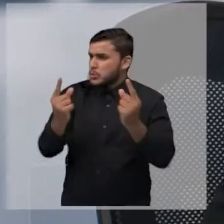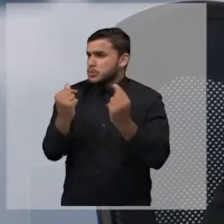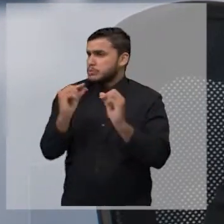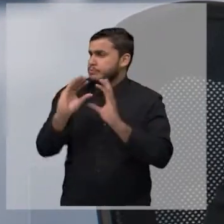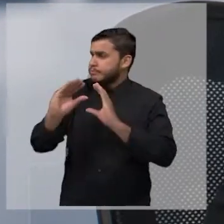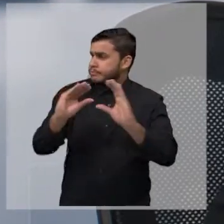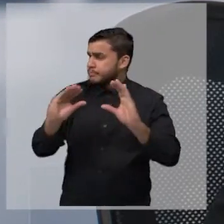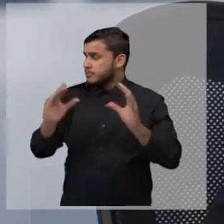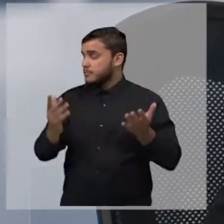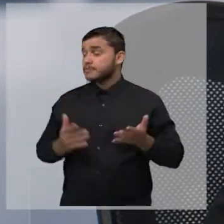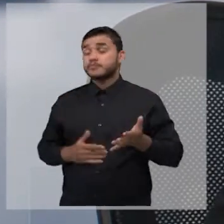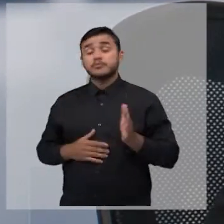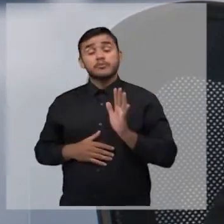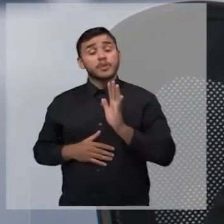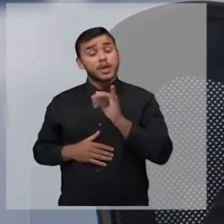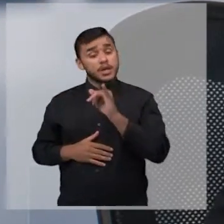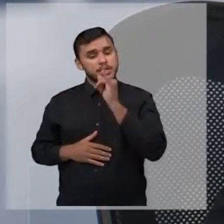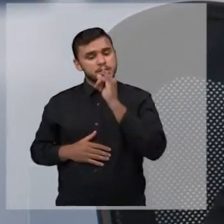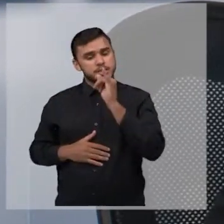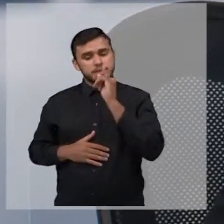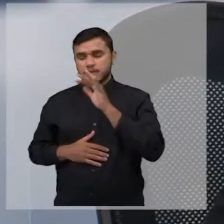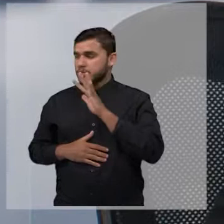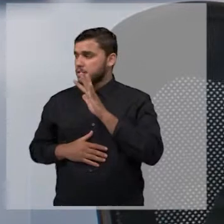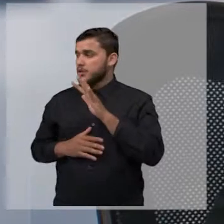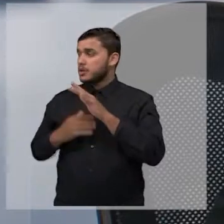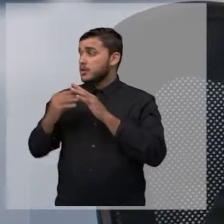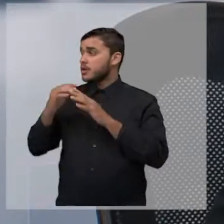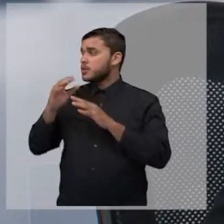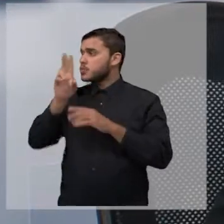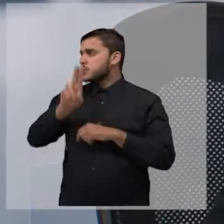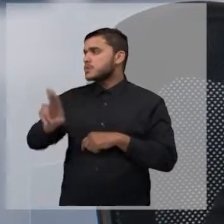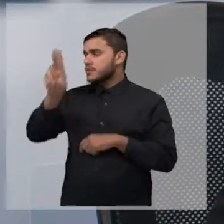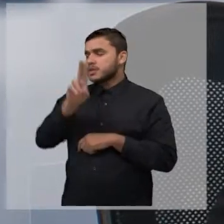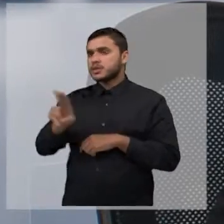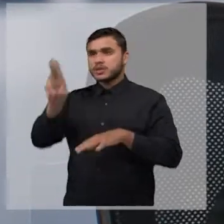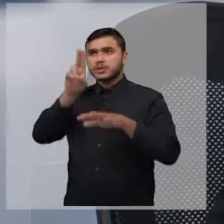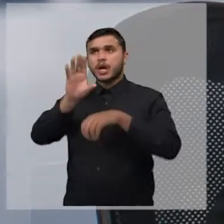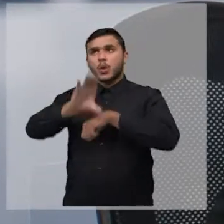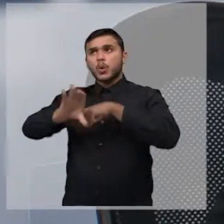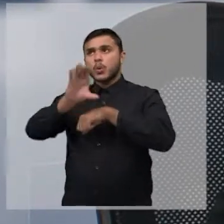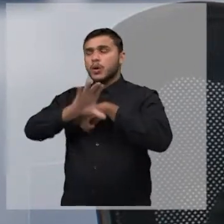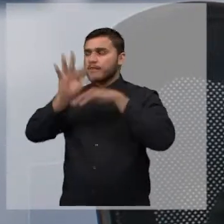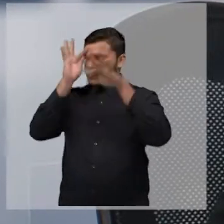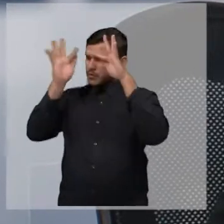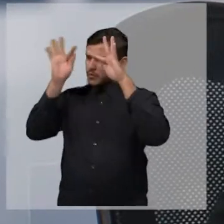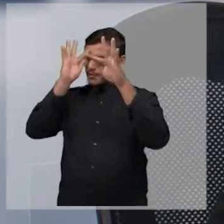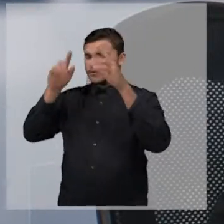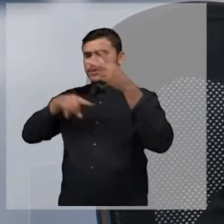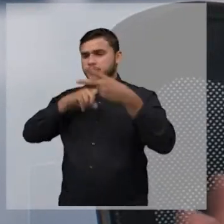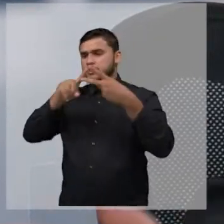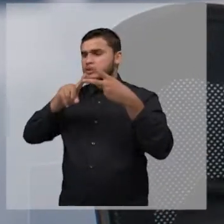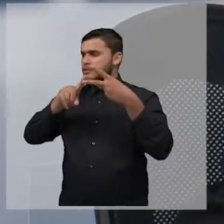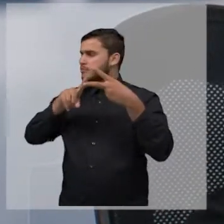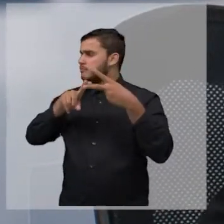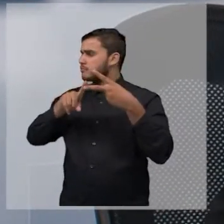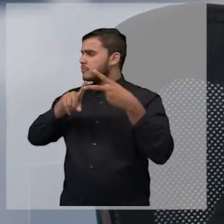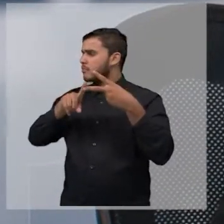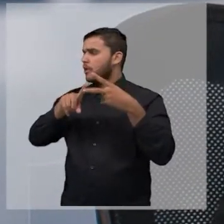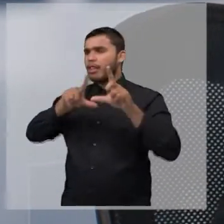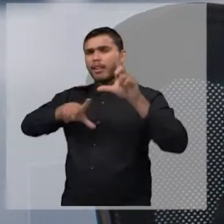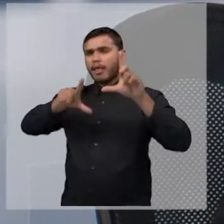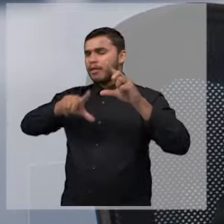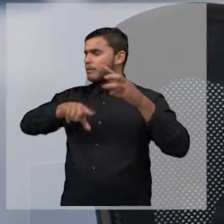seguinte: as universidades de filosofia, ciências sociais, letras, entre outras, psicologia, entre outras, também, de